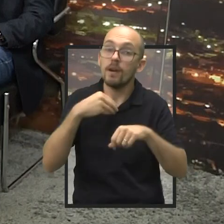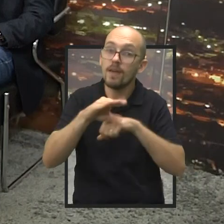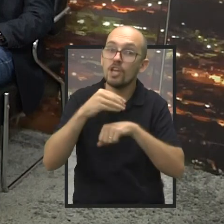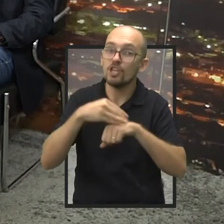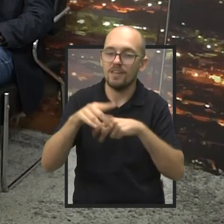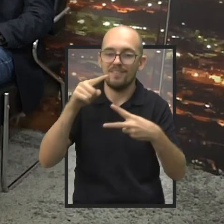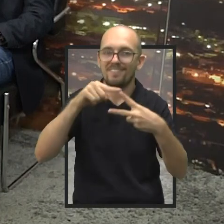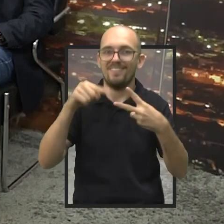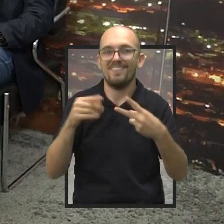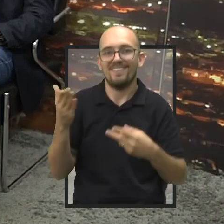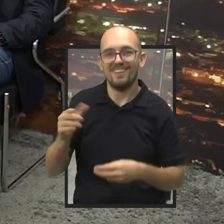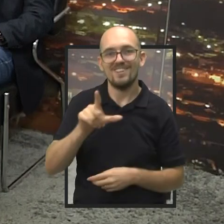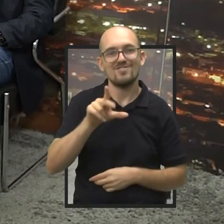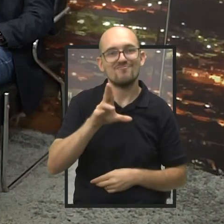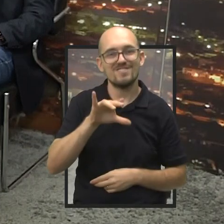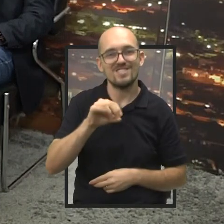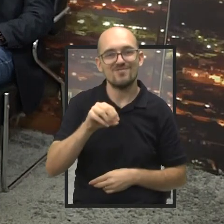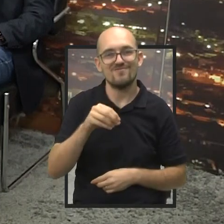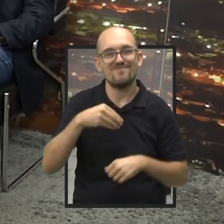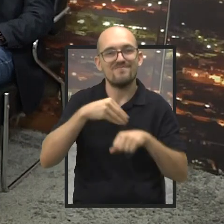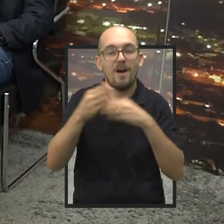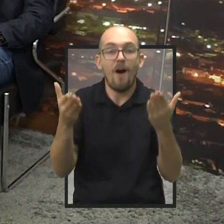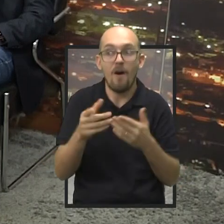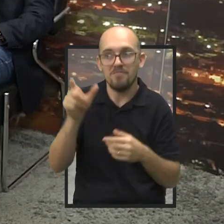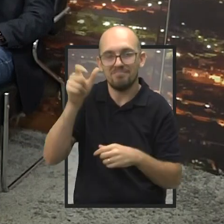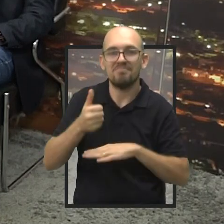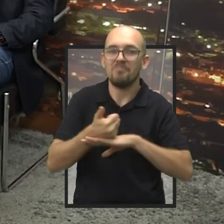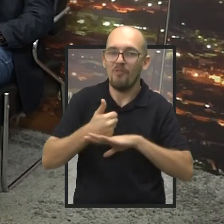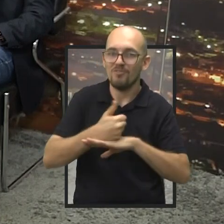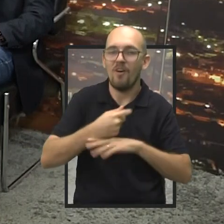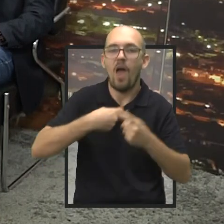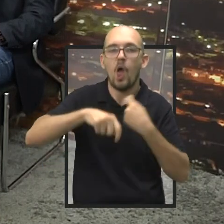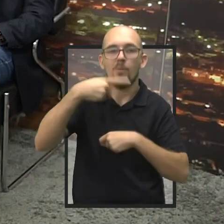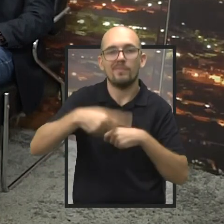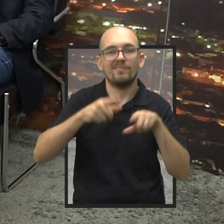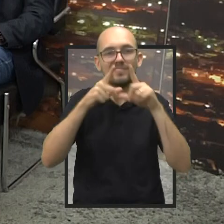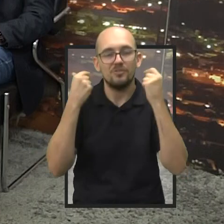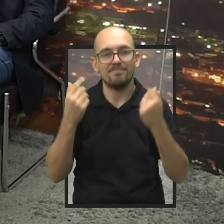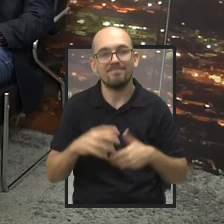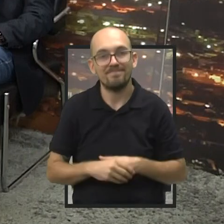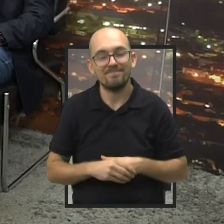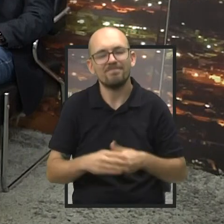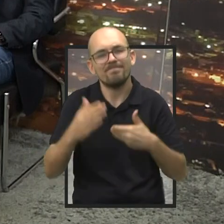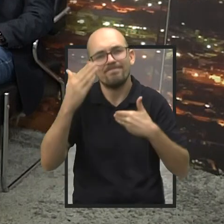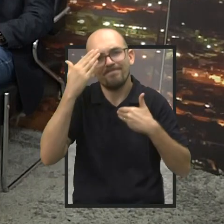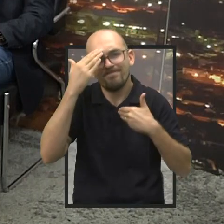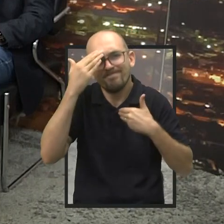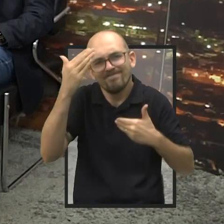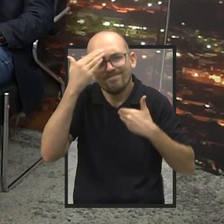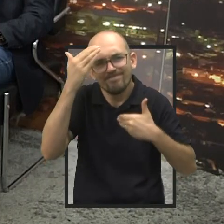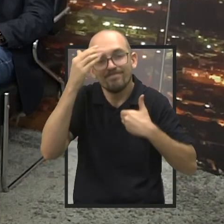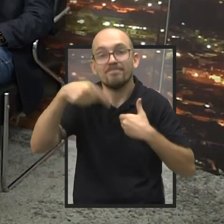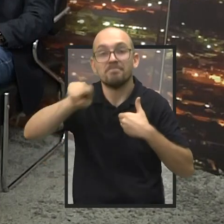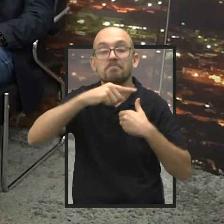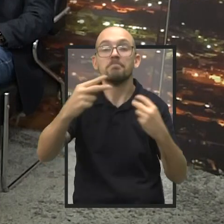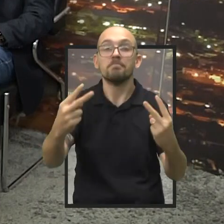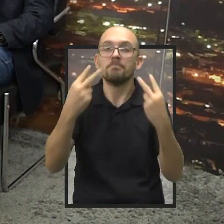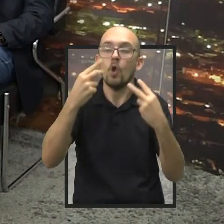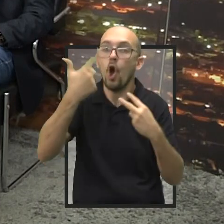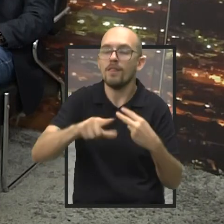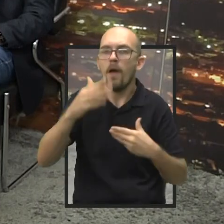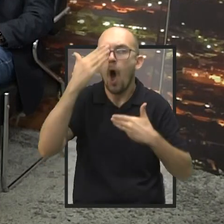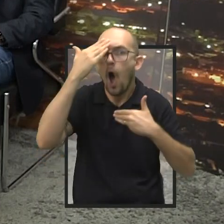nosso convidado, o Lúcio José Fiorelli, economista aqui da cidade de Jaú. E nós agradecemos a sua audiência mais uma vez.